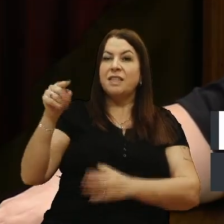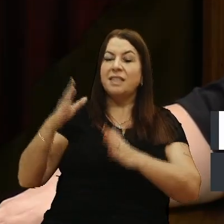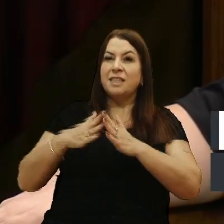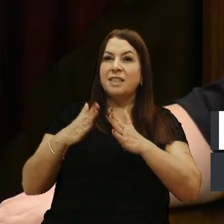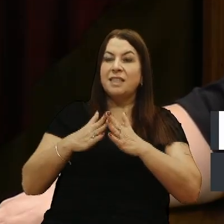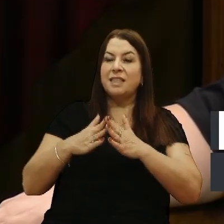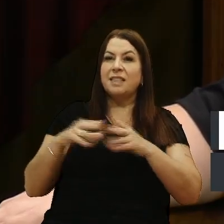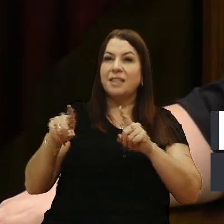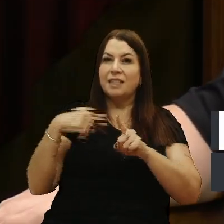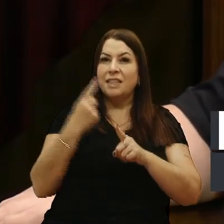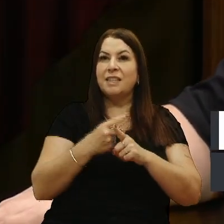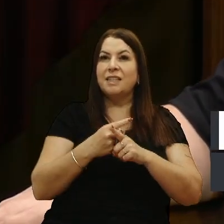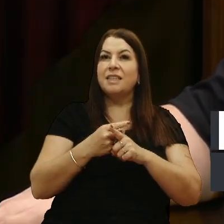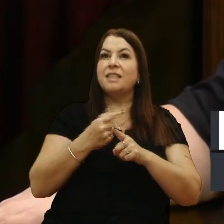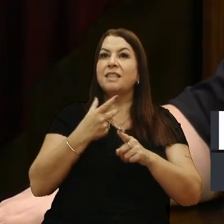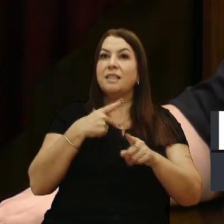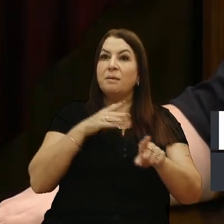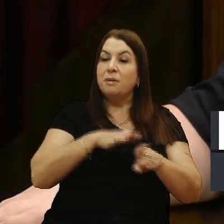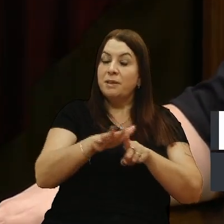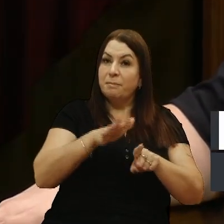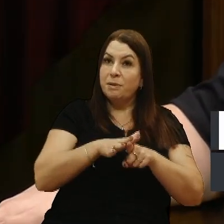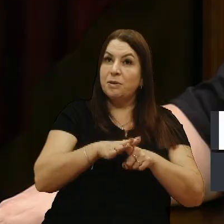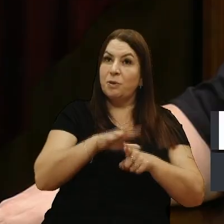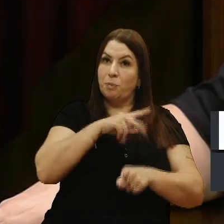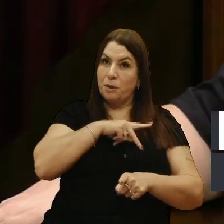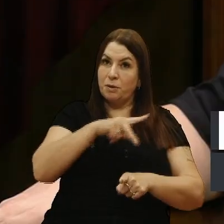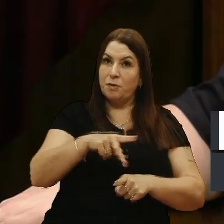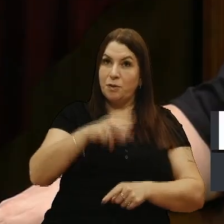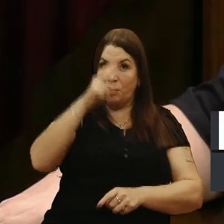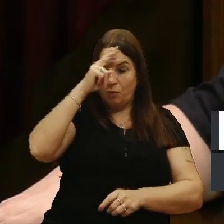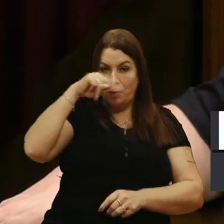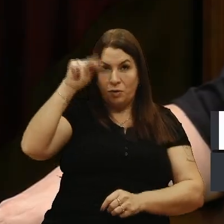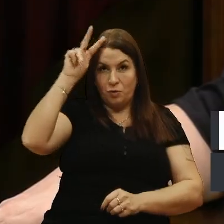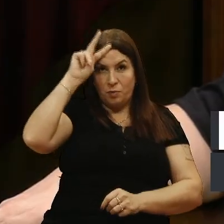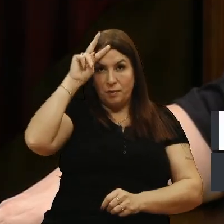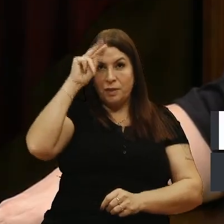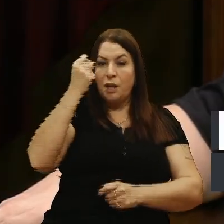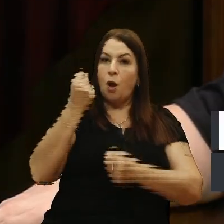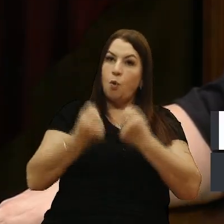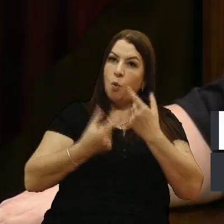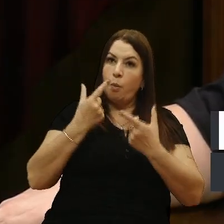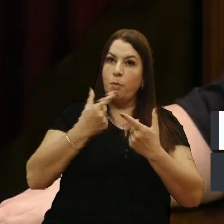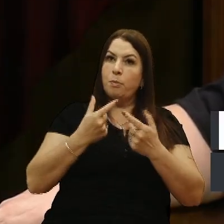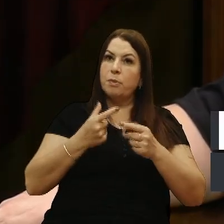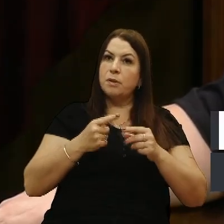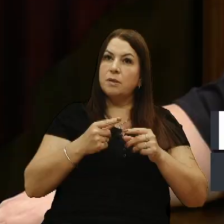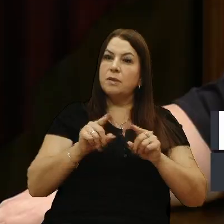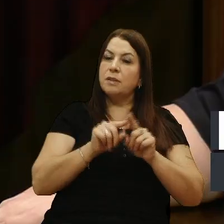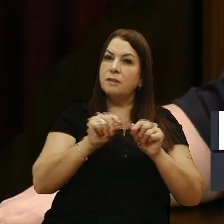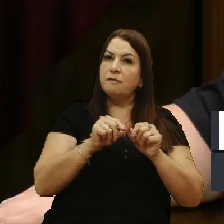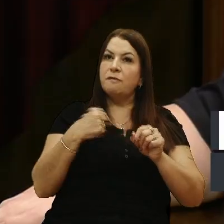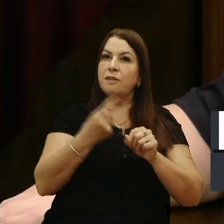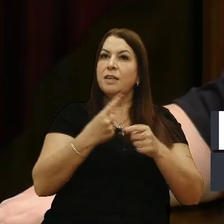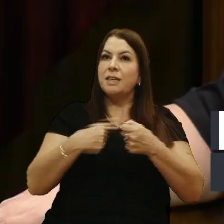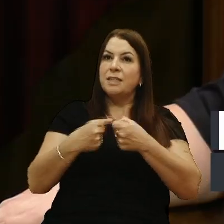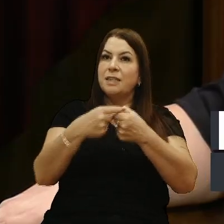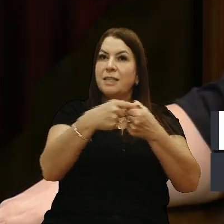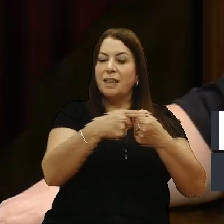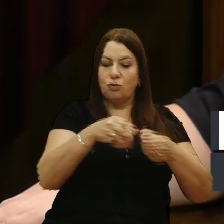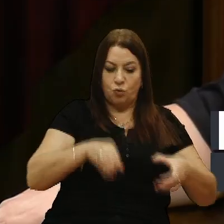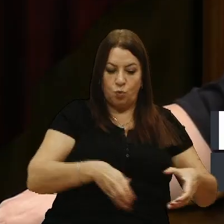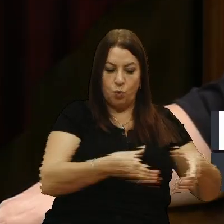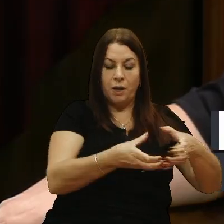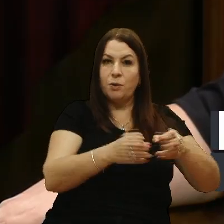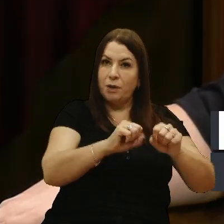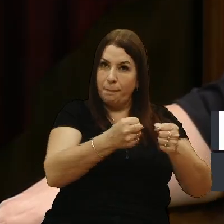me demandava, e ainda demanda, o presidente Edson, de algumas intervenções feitas pela cidade de Cano